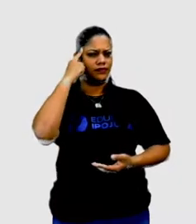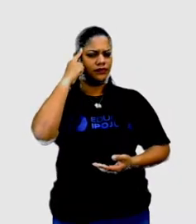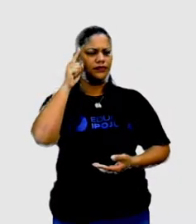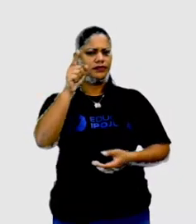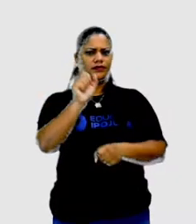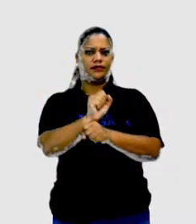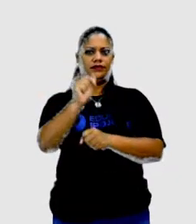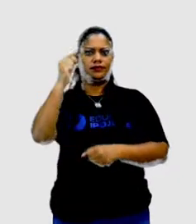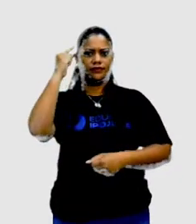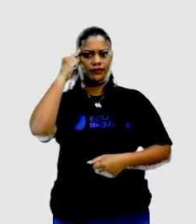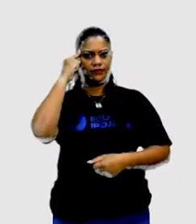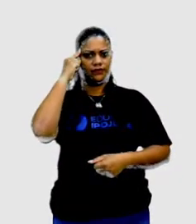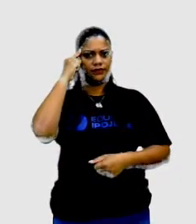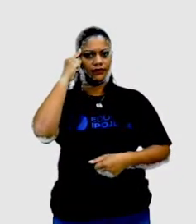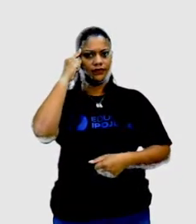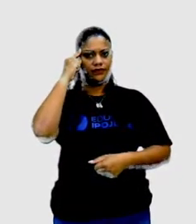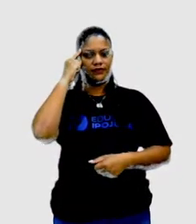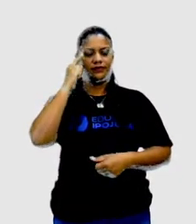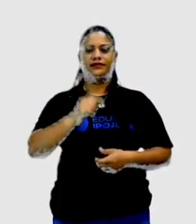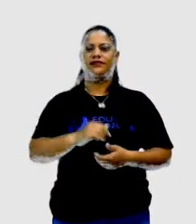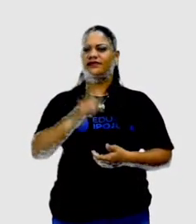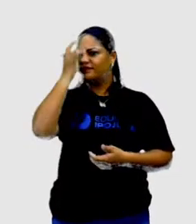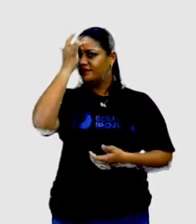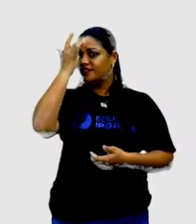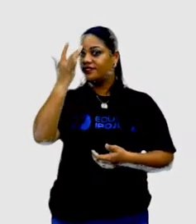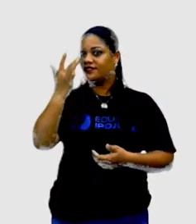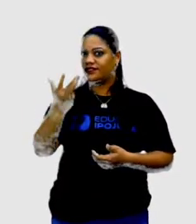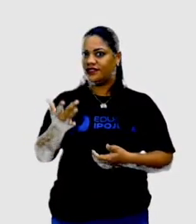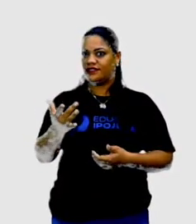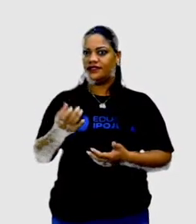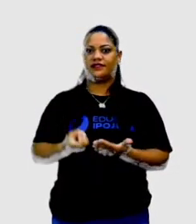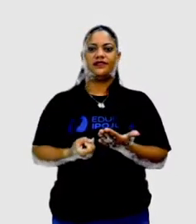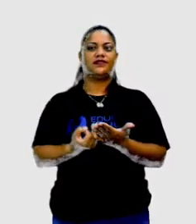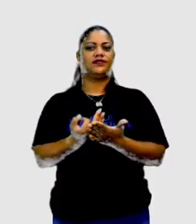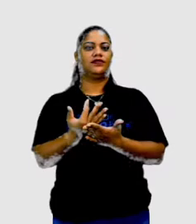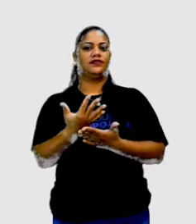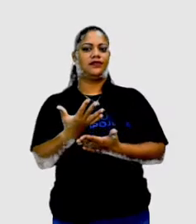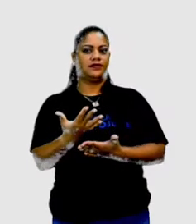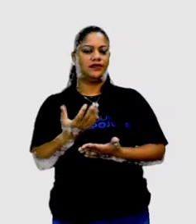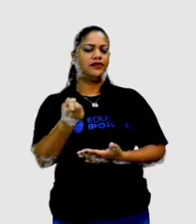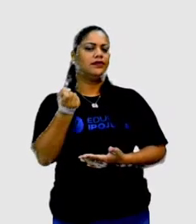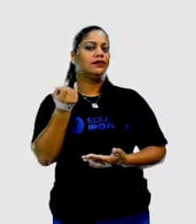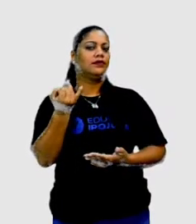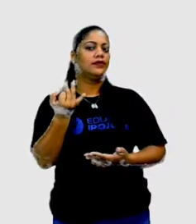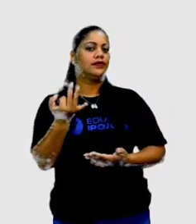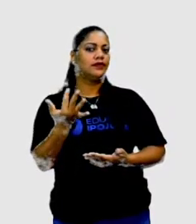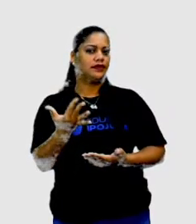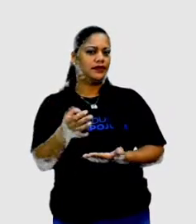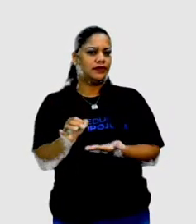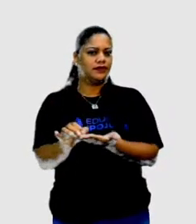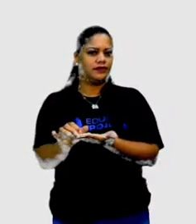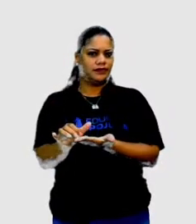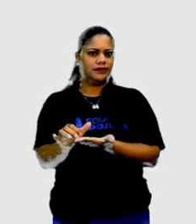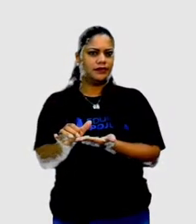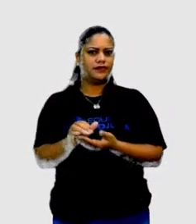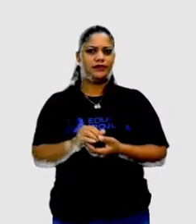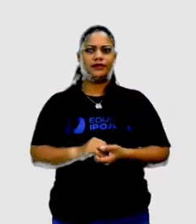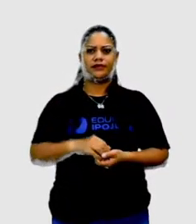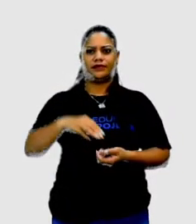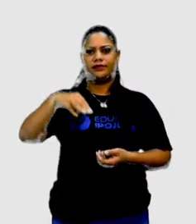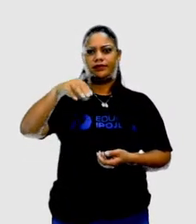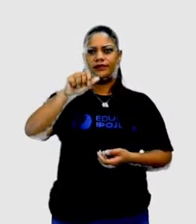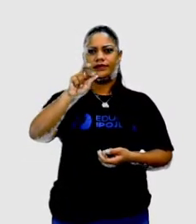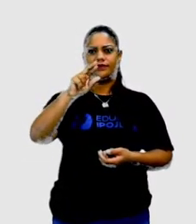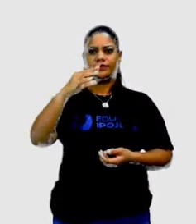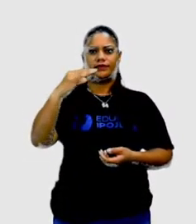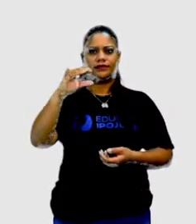para pensar se não há uma forma fácil de descobrir uma determinada quantidade de bolas de gude que Márcio